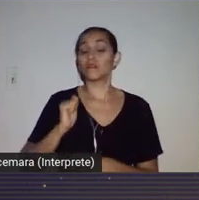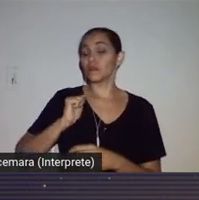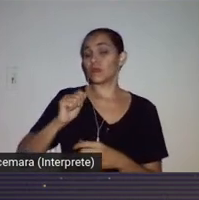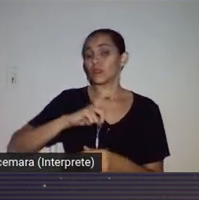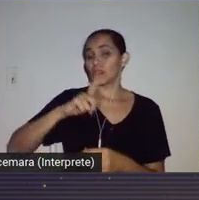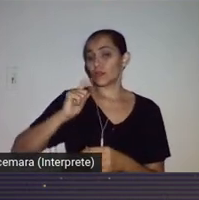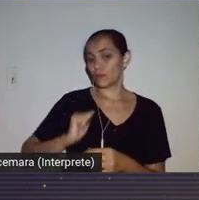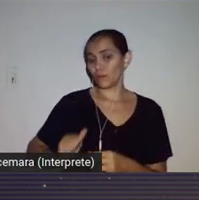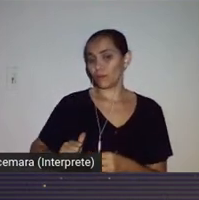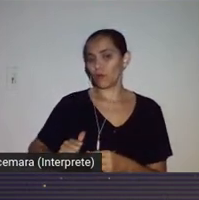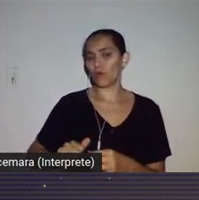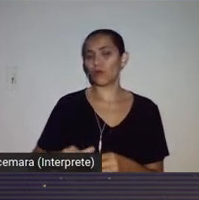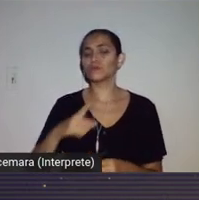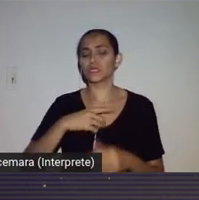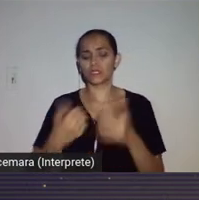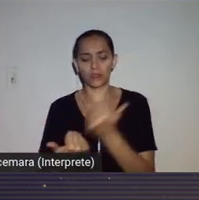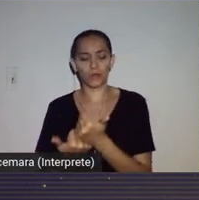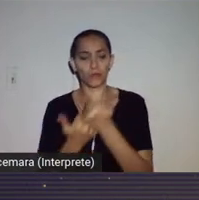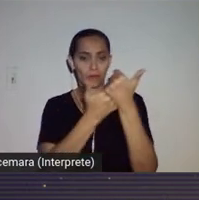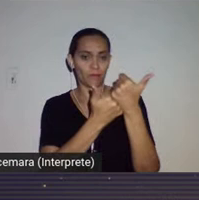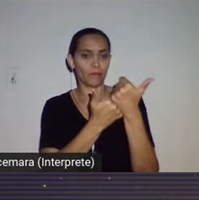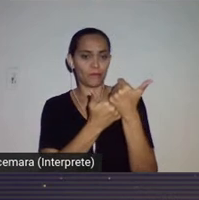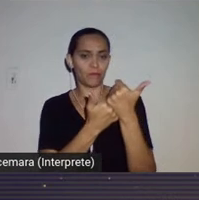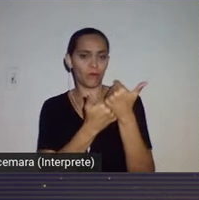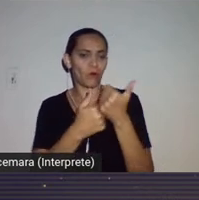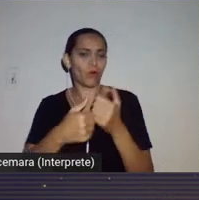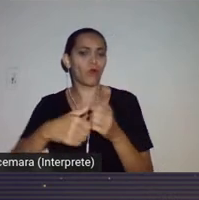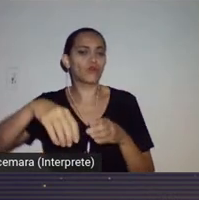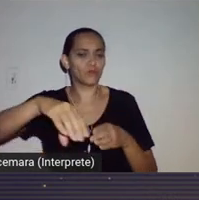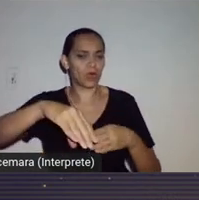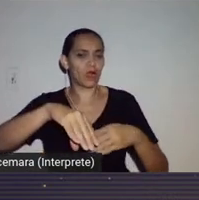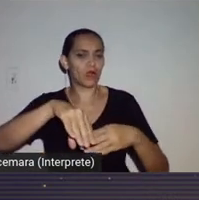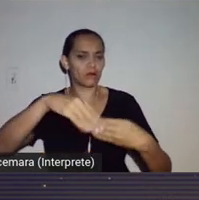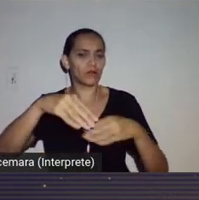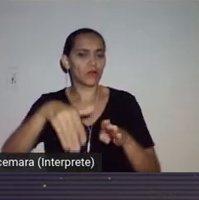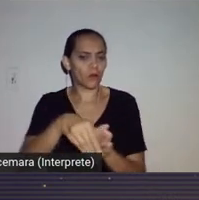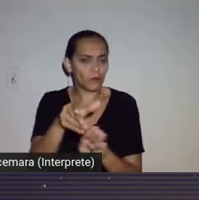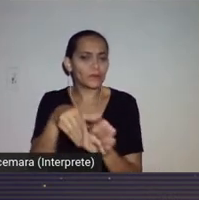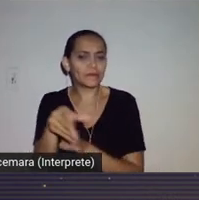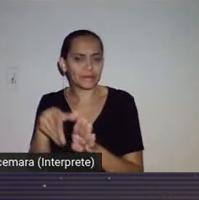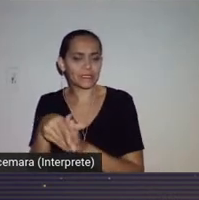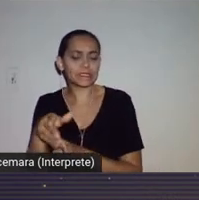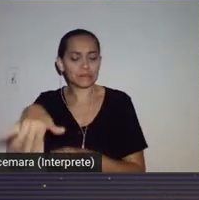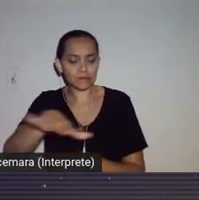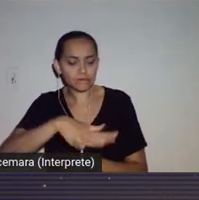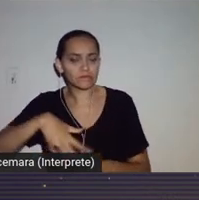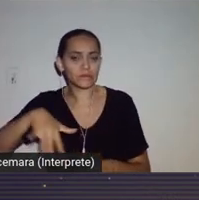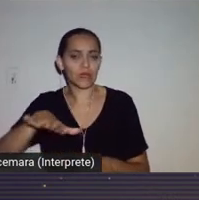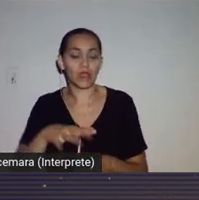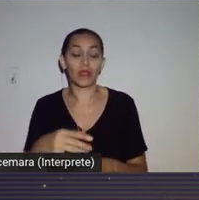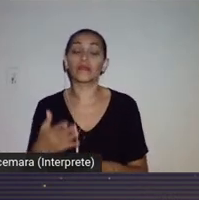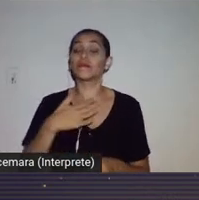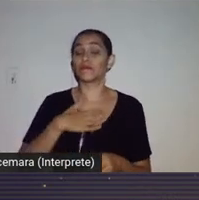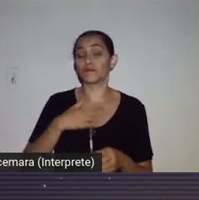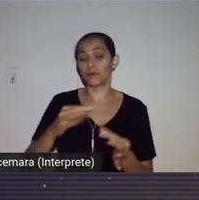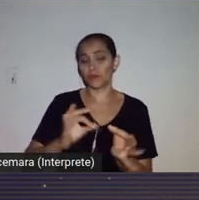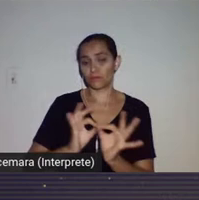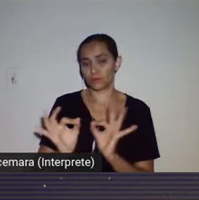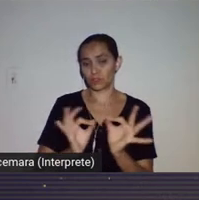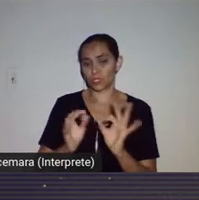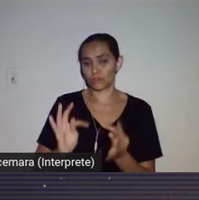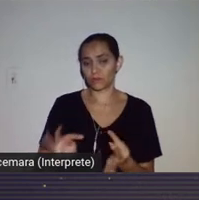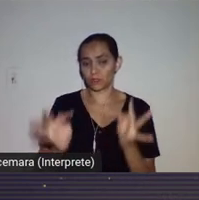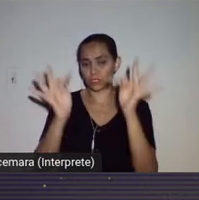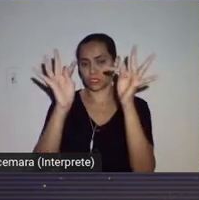todo o suporte, você recebe uma mentoria de alguém na área. E aí, no caso, meu projeto foi com uma tecnologia similar, porque eu